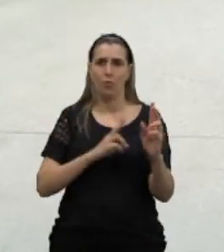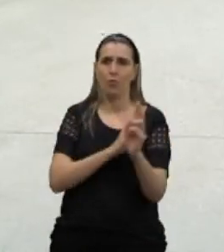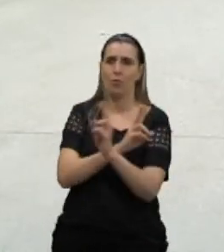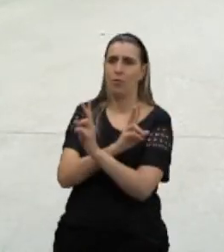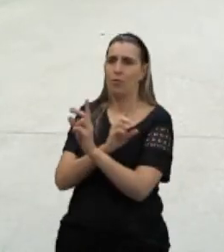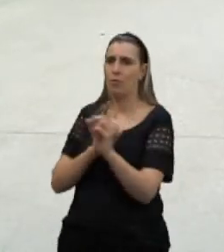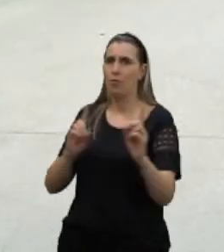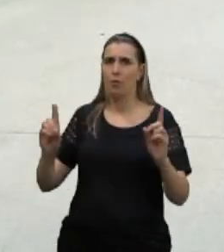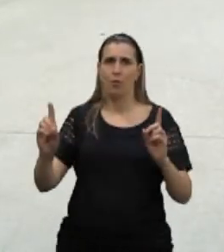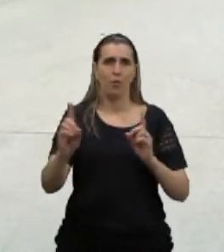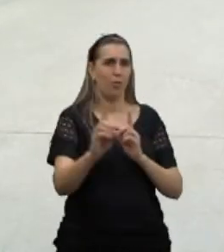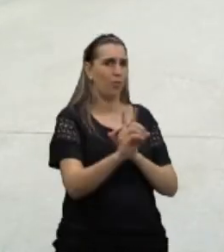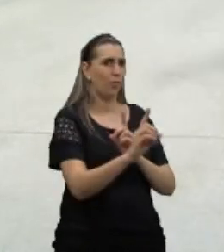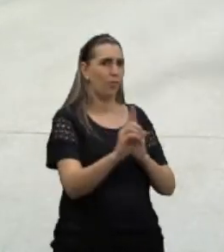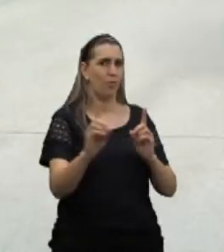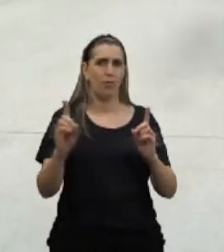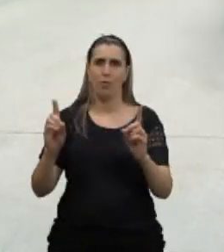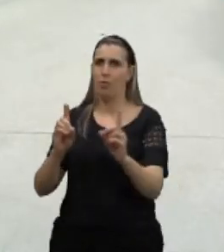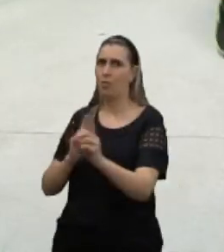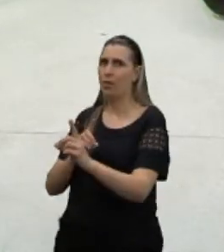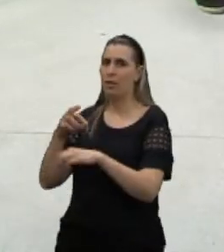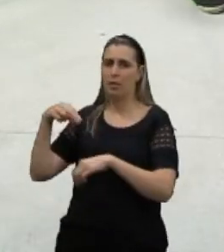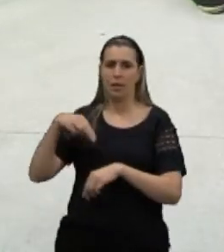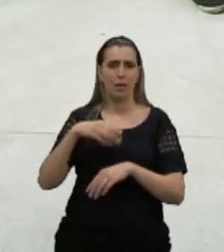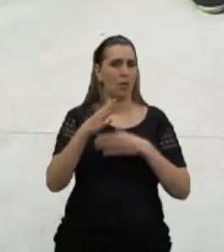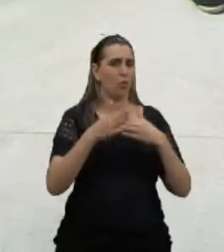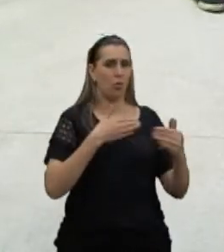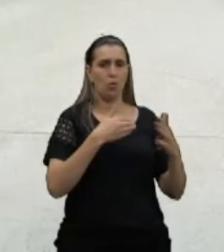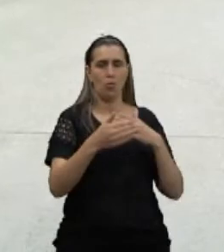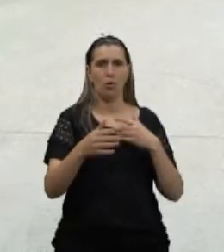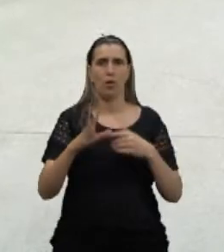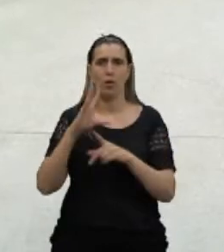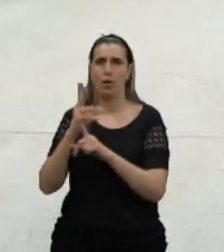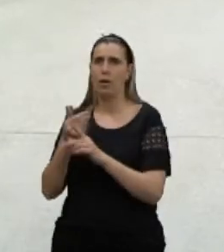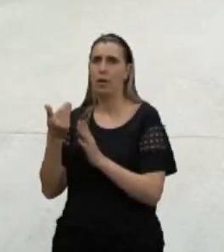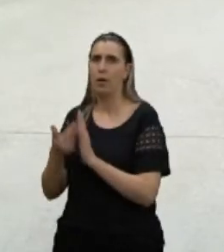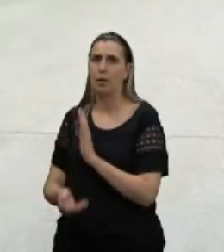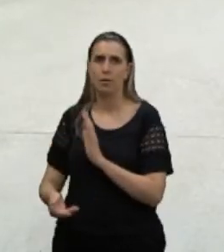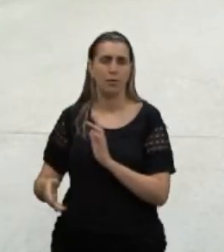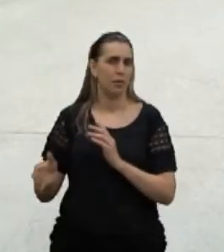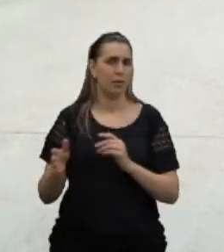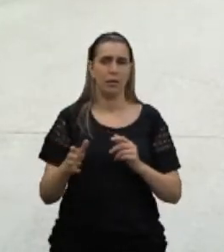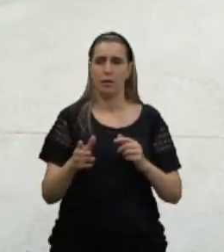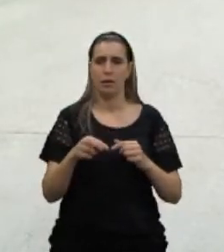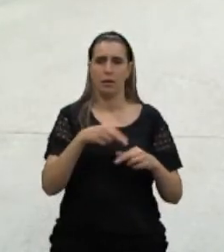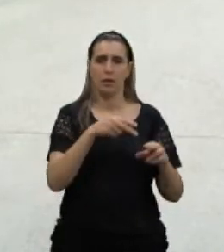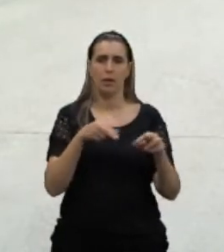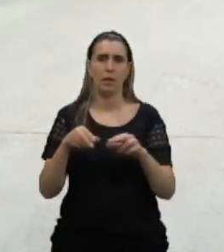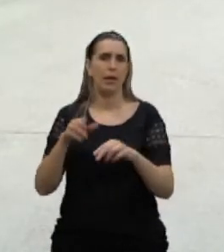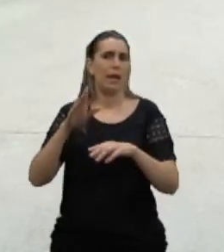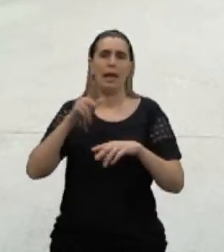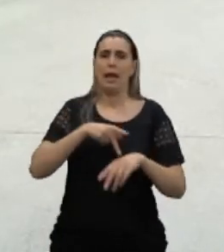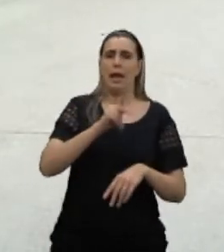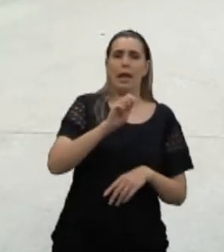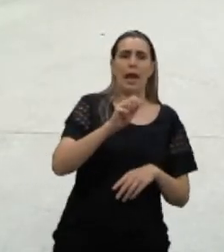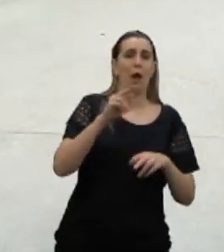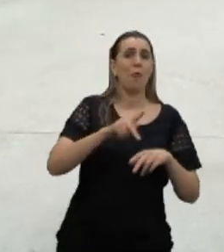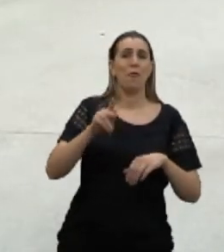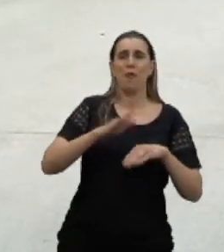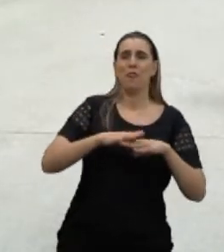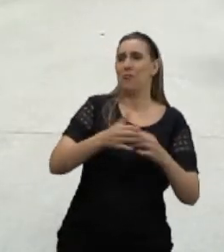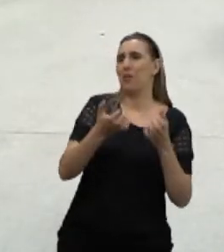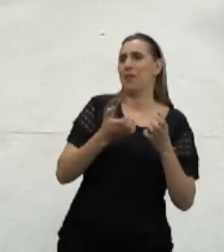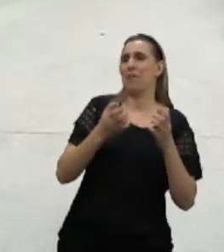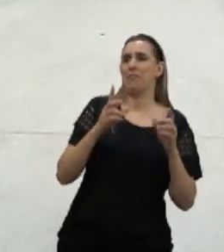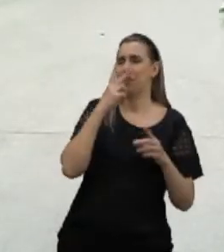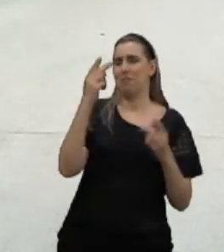Do ladinho uma da outra, fica tá mais fácil. Não, não pode. Mas é que daí perde o tom artístico da aleatórias. Coisa. Ai, Kátia já quer, né? Já velocidade quer. 4,